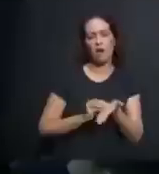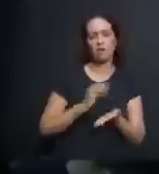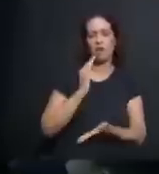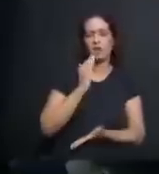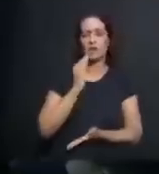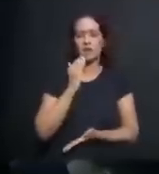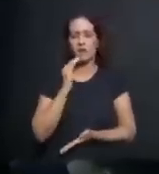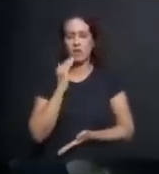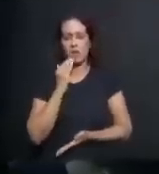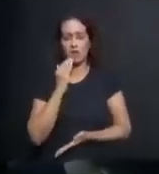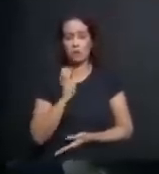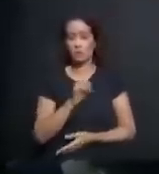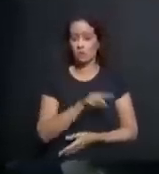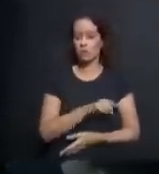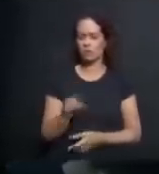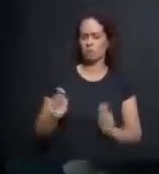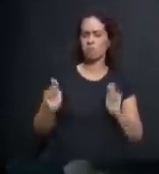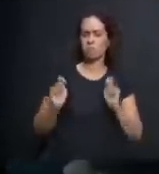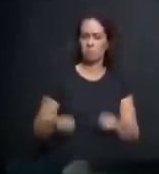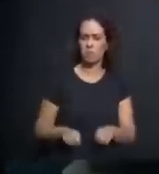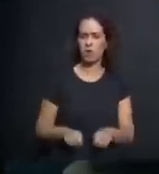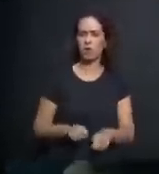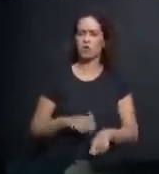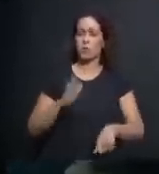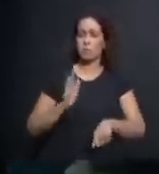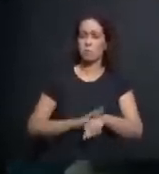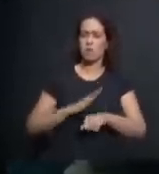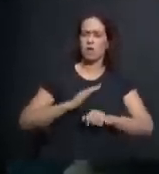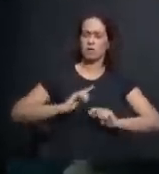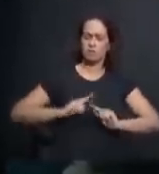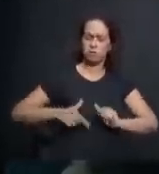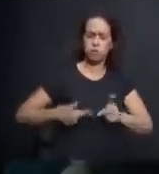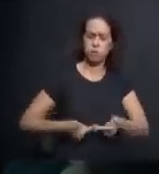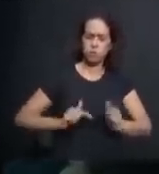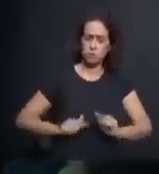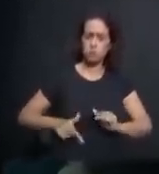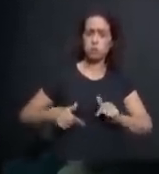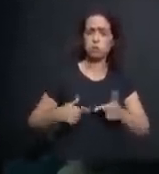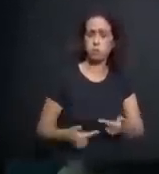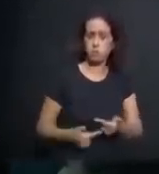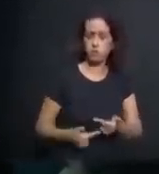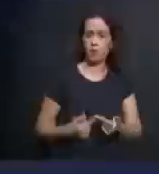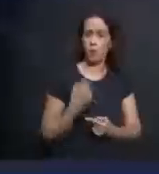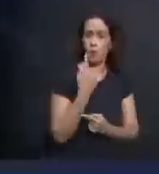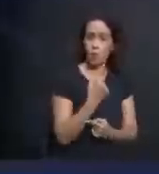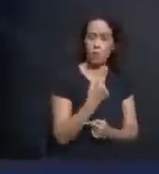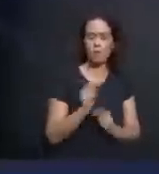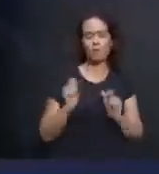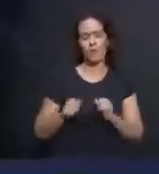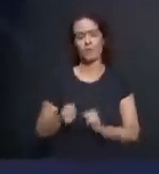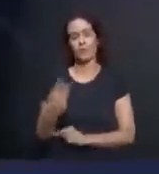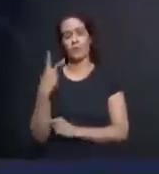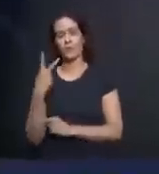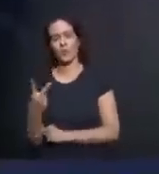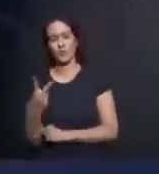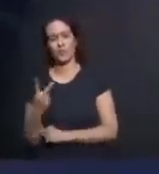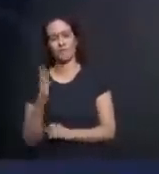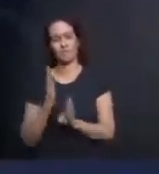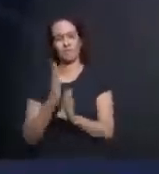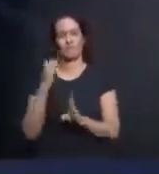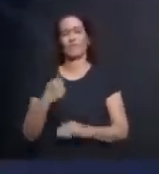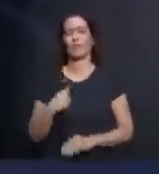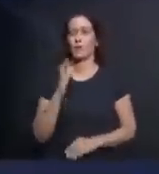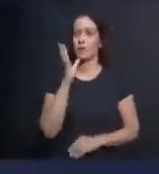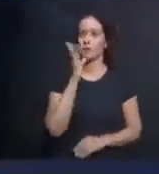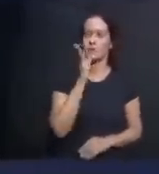para Deus muito mais do que em uma área, produza em duas. Produza em duas. Eu custei muito para